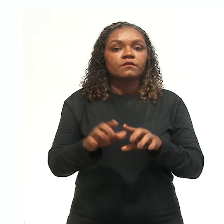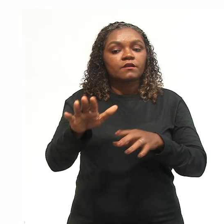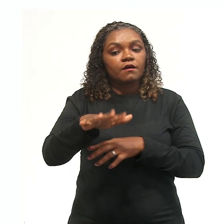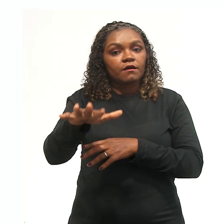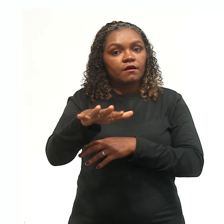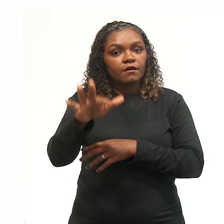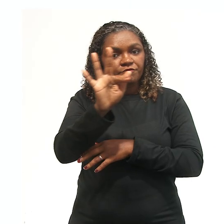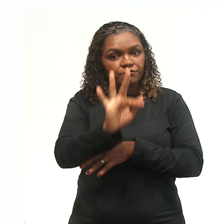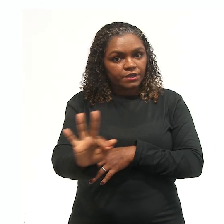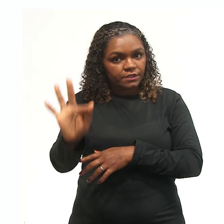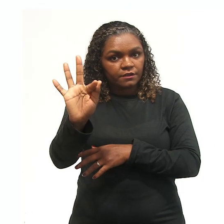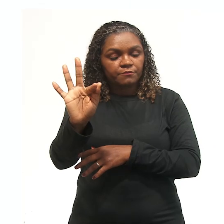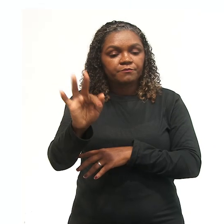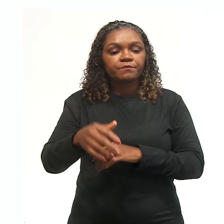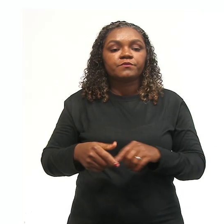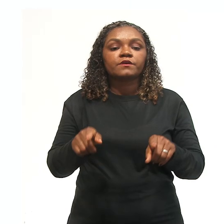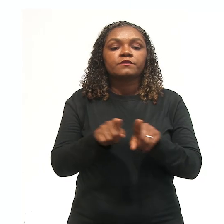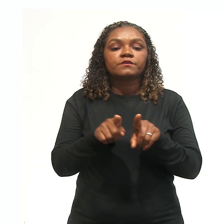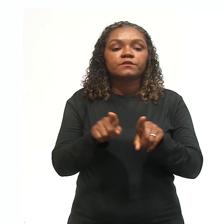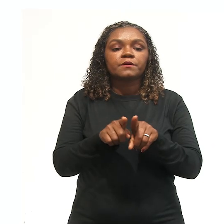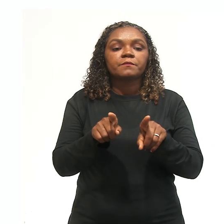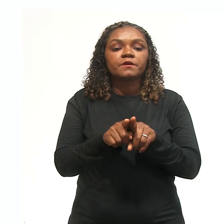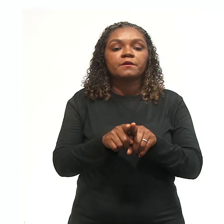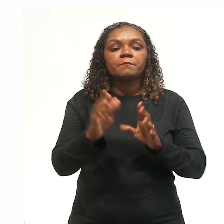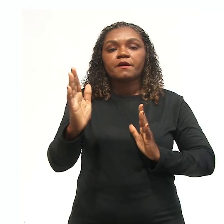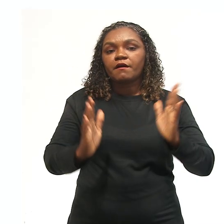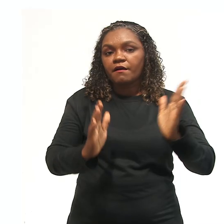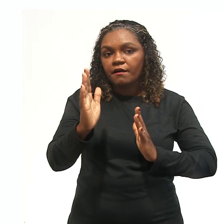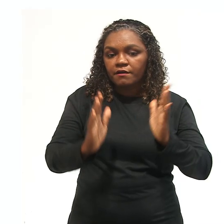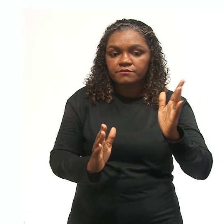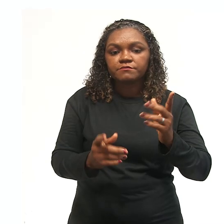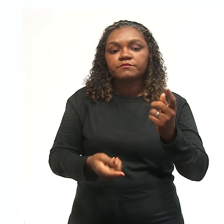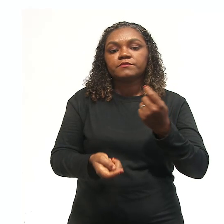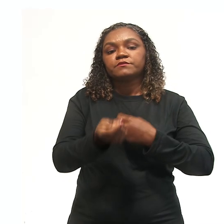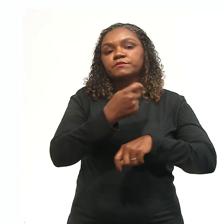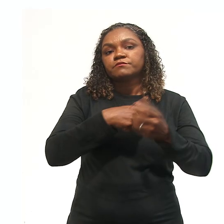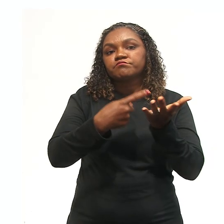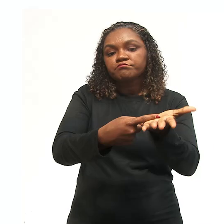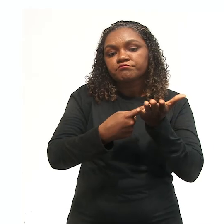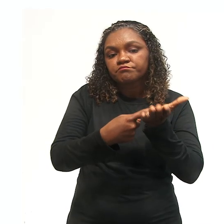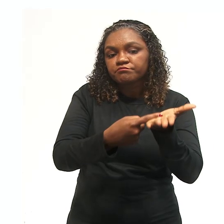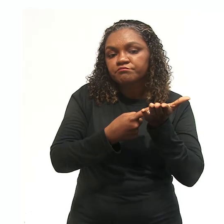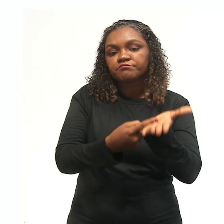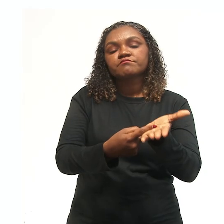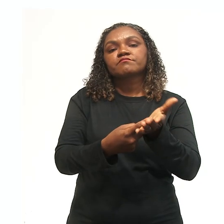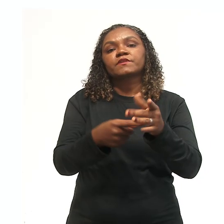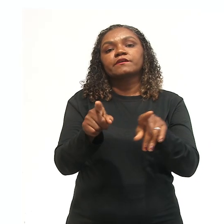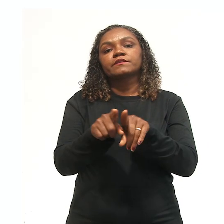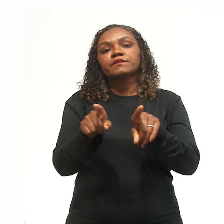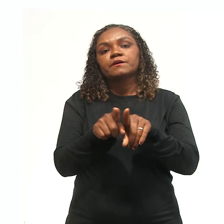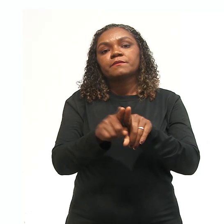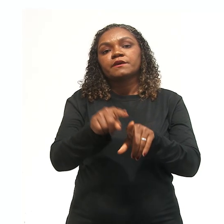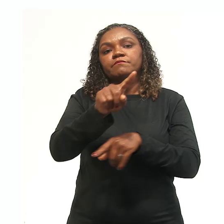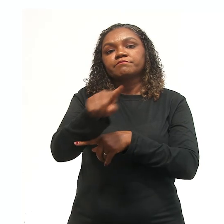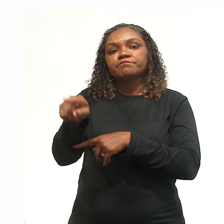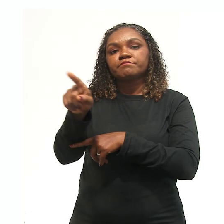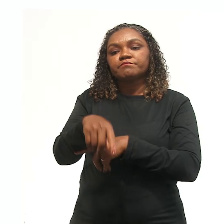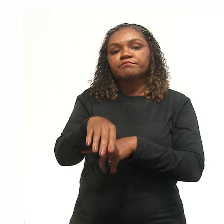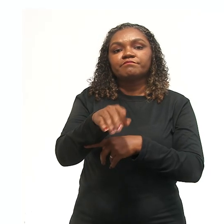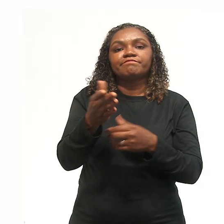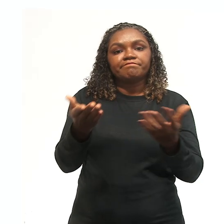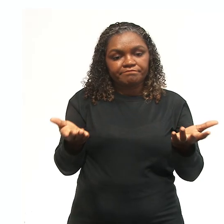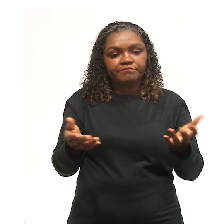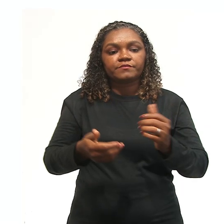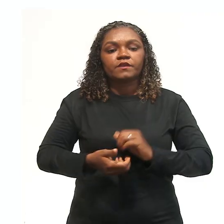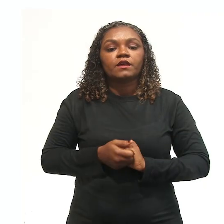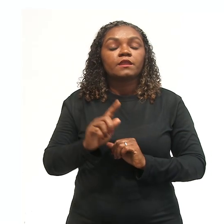a desclassificação motivada ou mesmo a classificação motivada também. Logo depois, falaremos a respeito